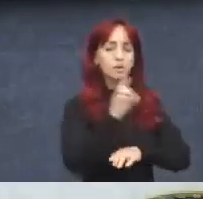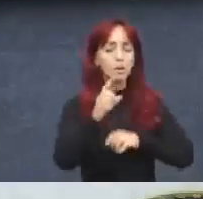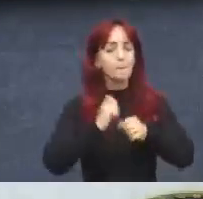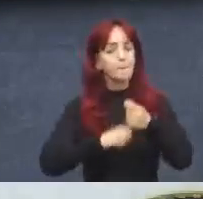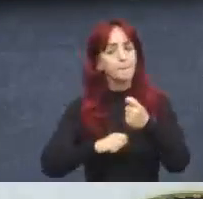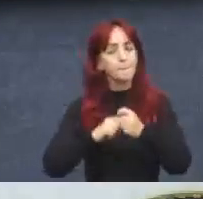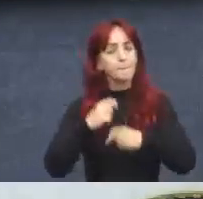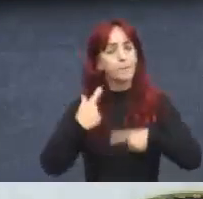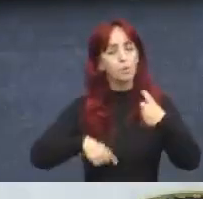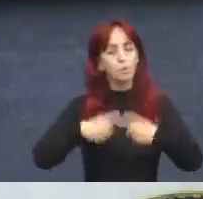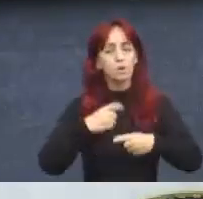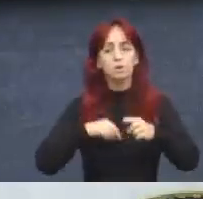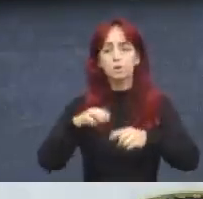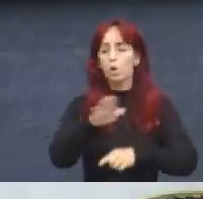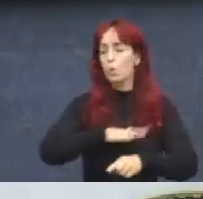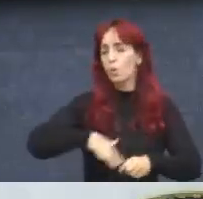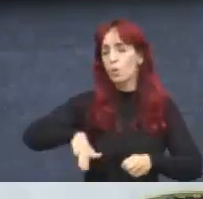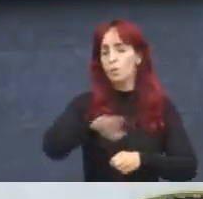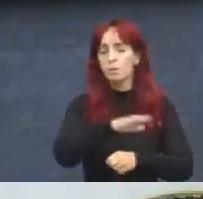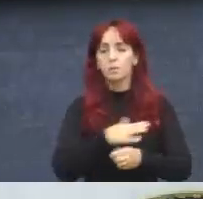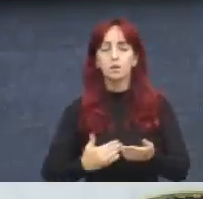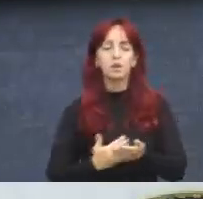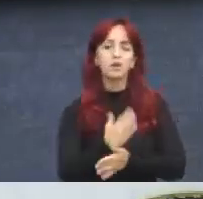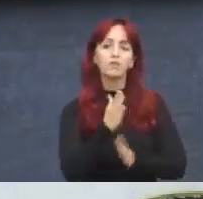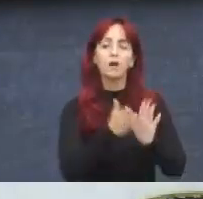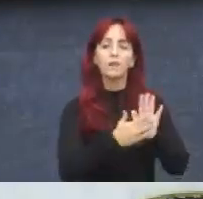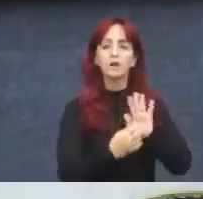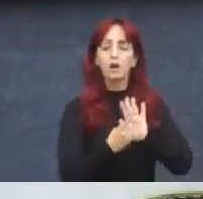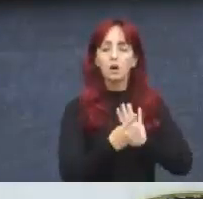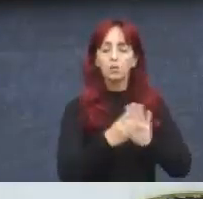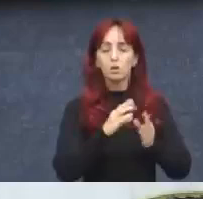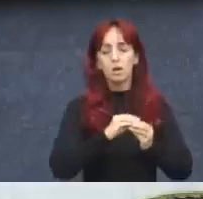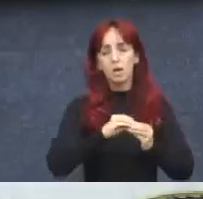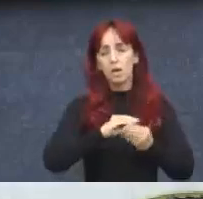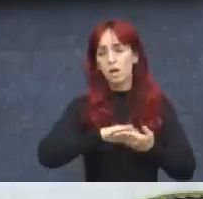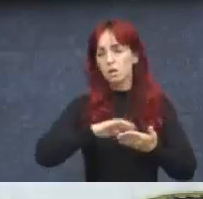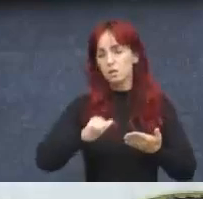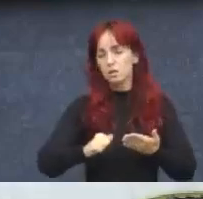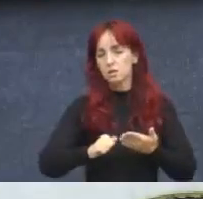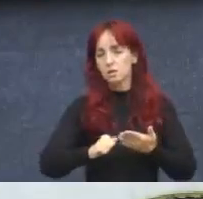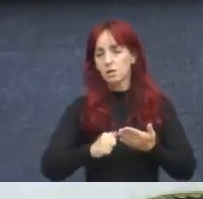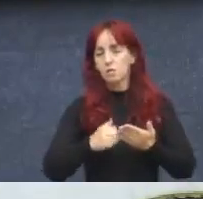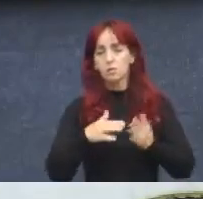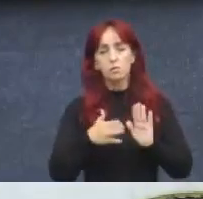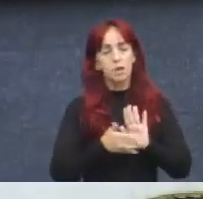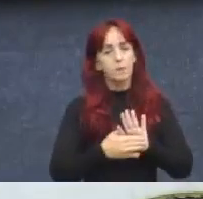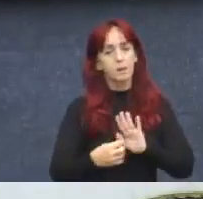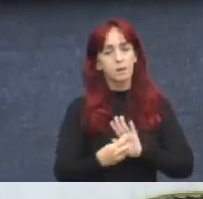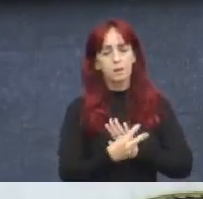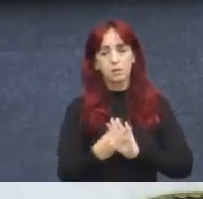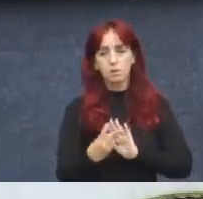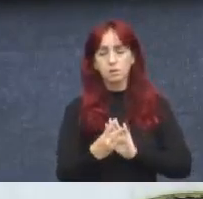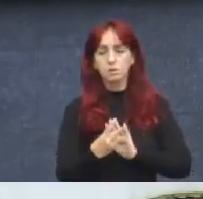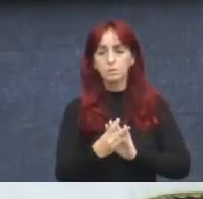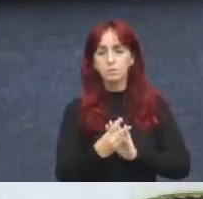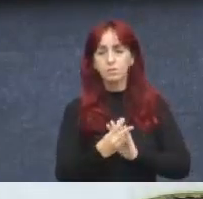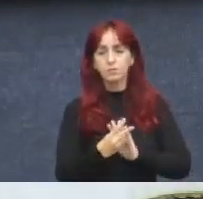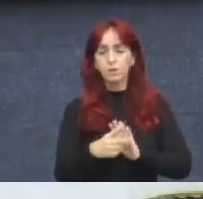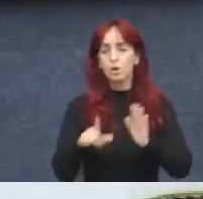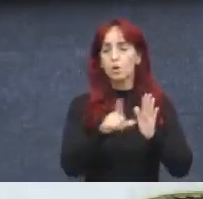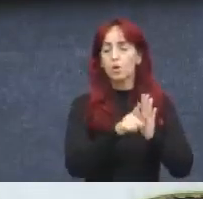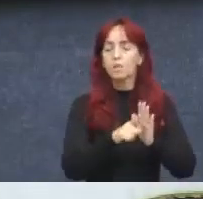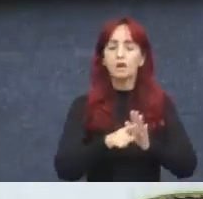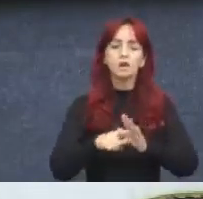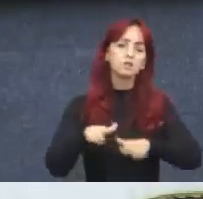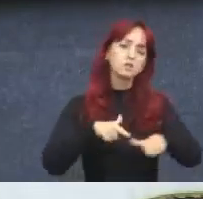pela aprovação da emenda 1 e pela rejeição da emenda 2. Mobilidade urbana, indústria, comércio e serviços, pela aprovação das emendas